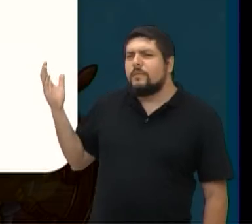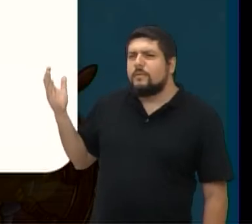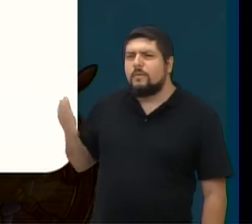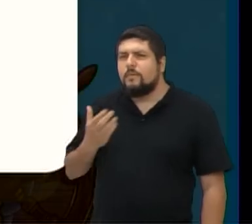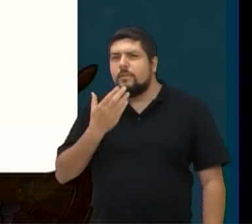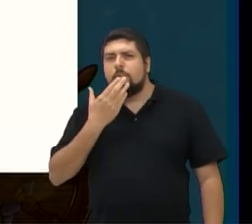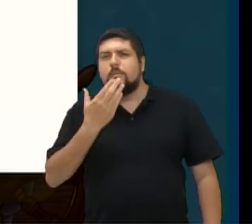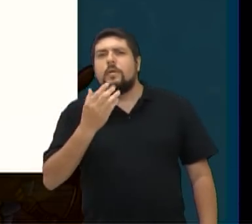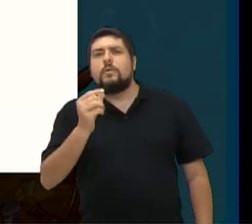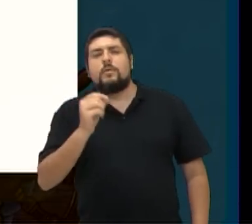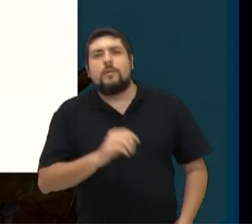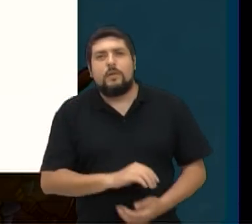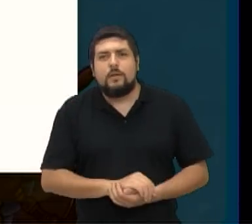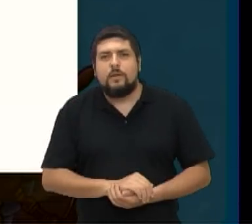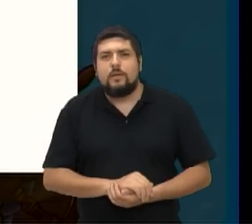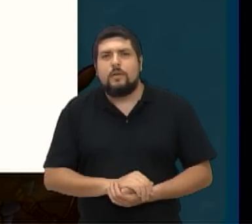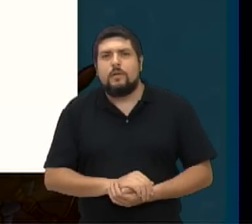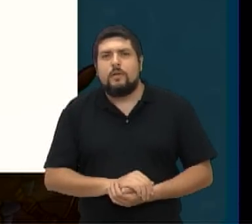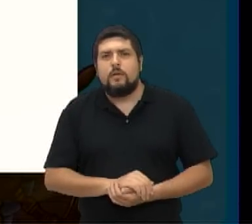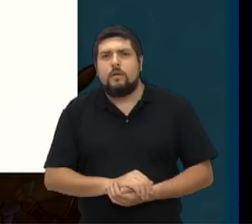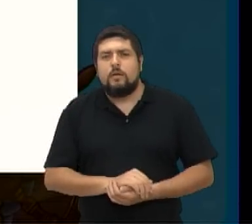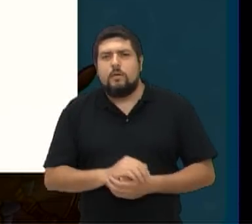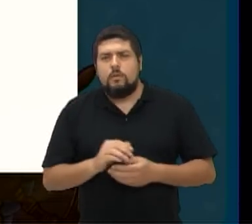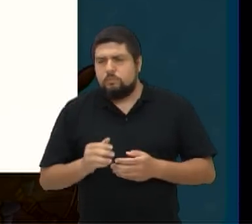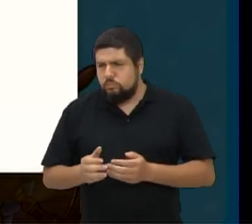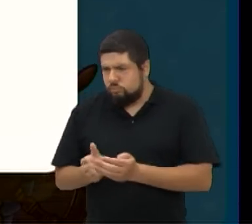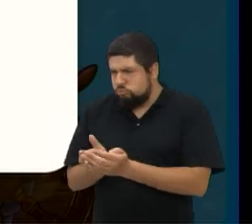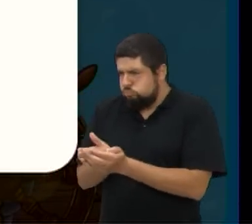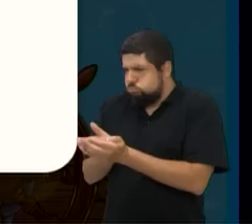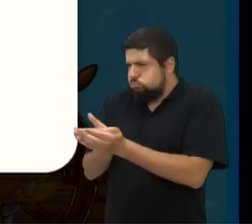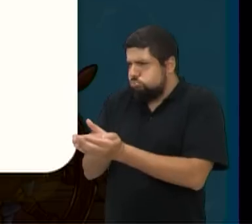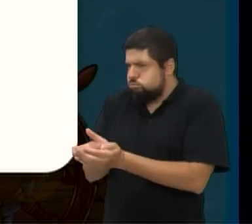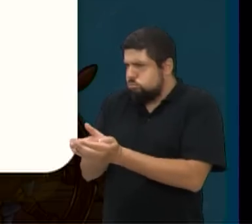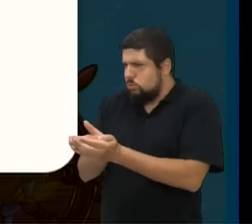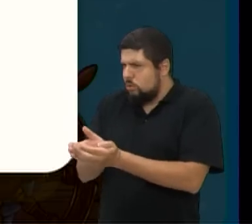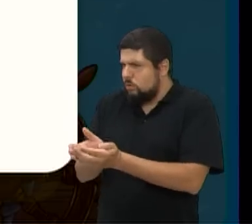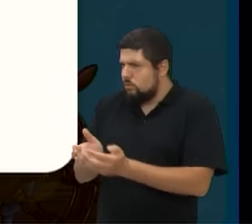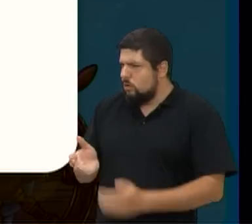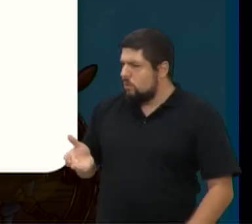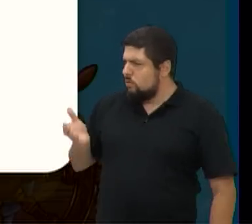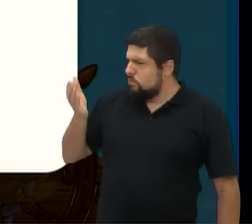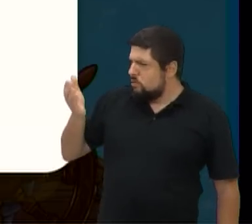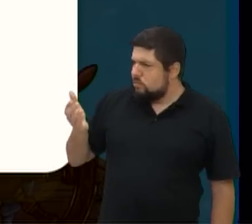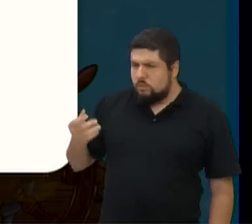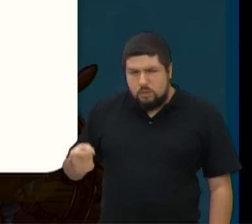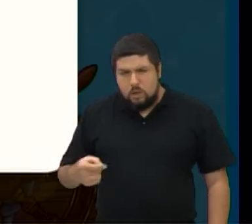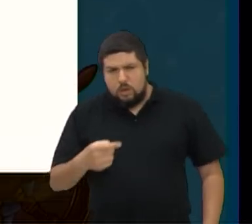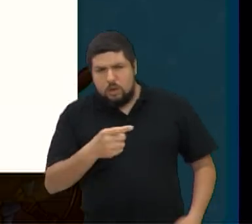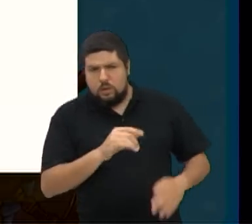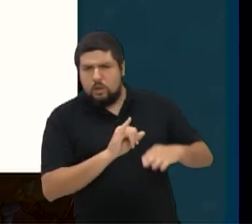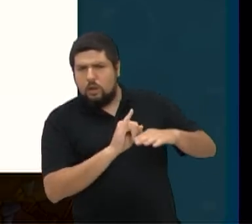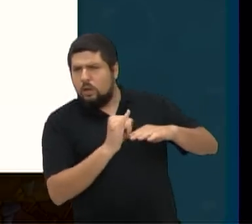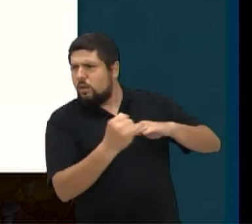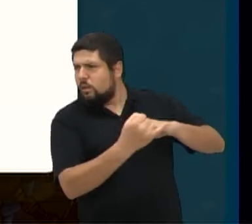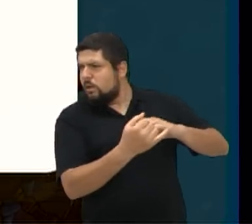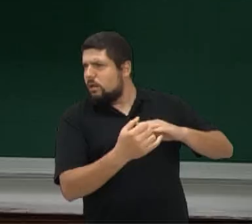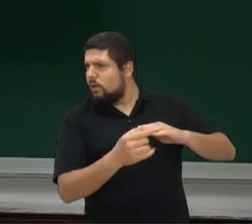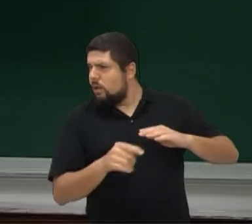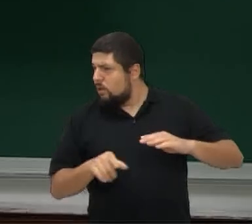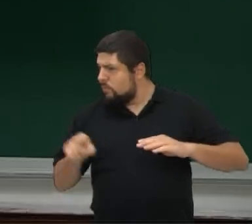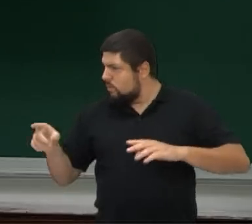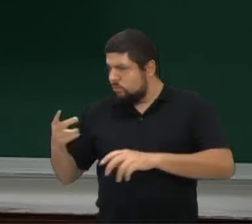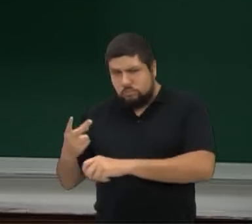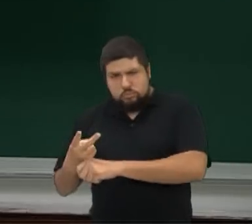Alô, capitão, você está pronto para pegar os cientistas na ilha? Eles mal podem esperar para mostrar as